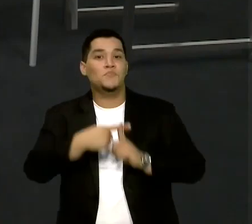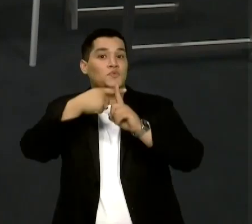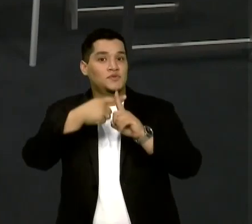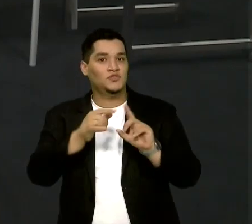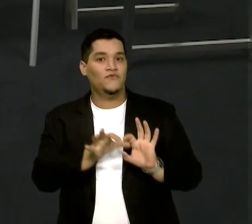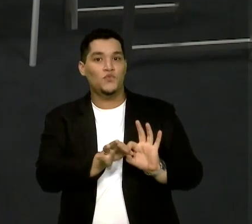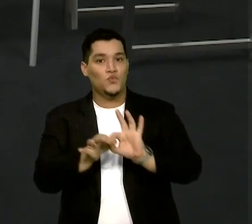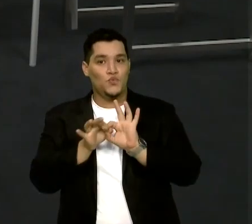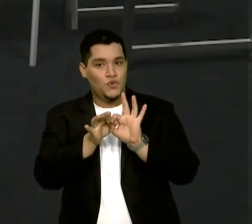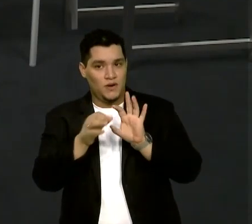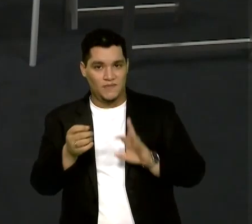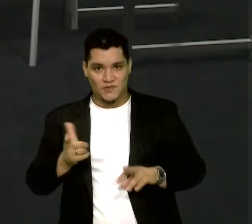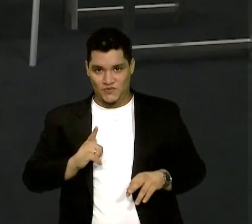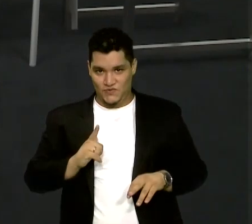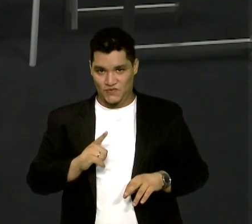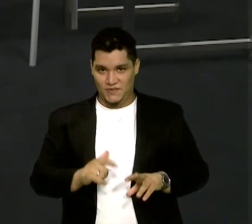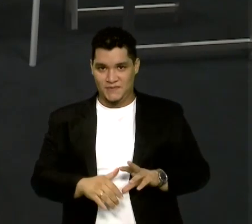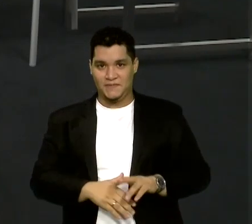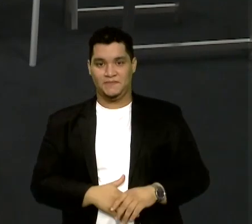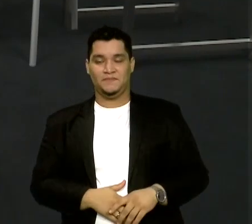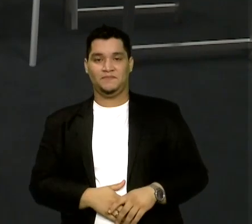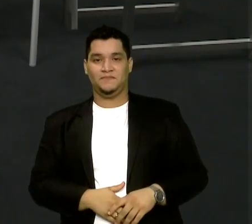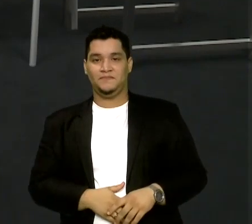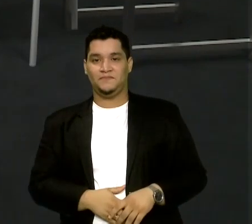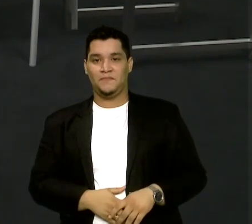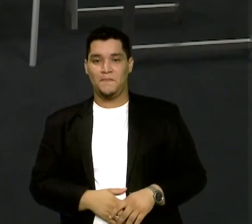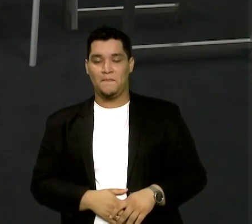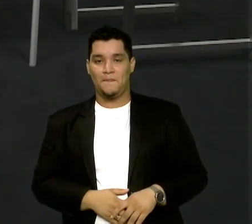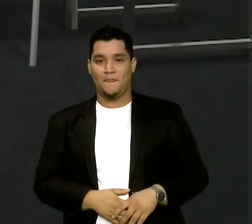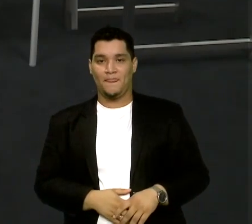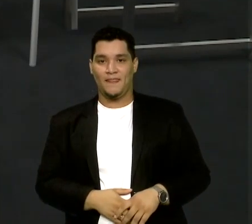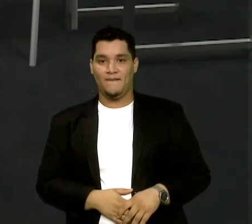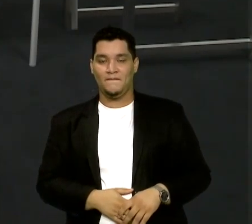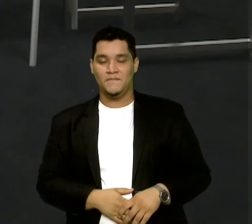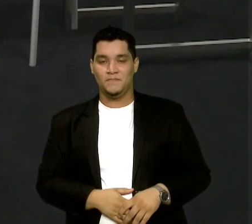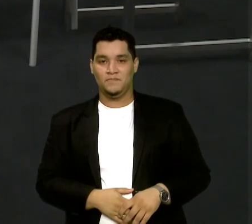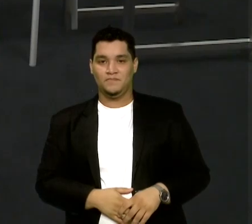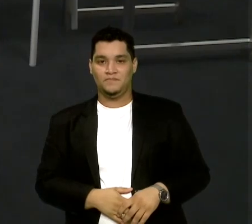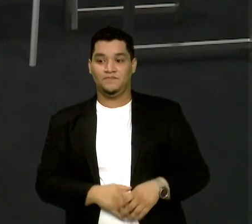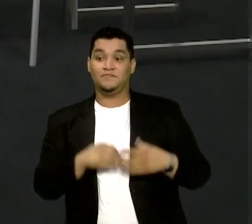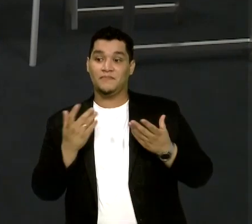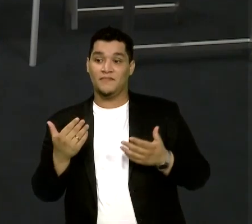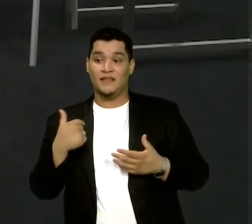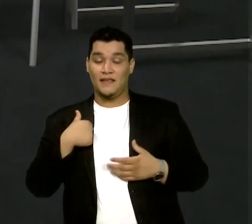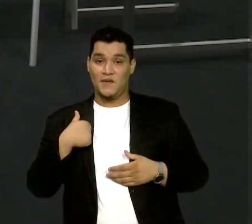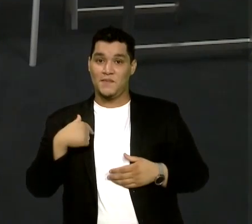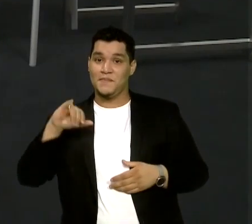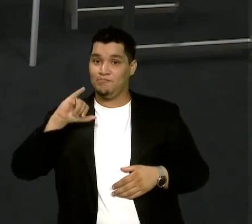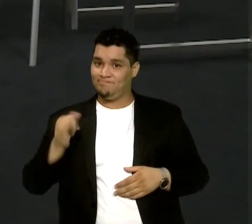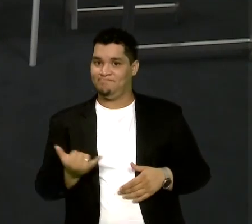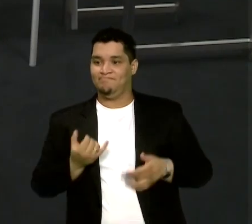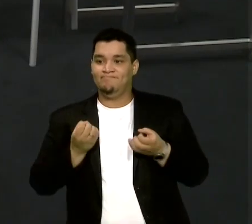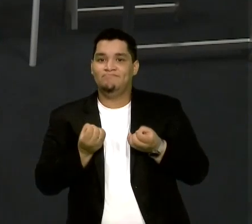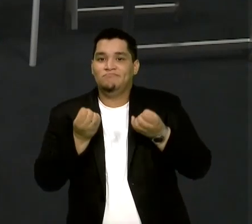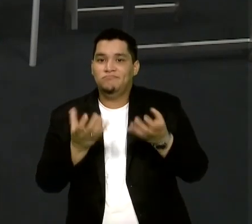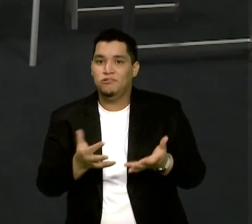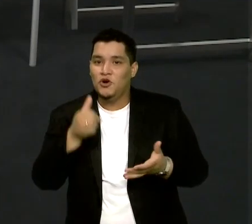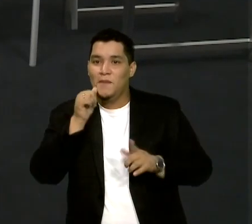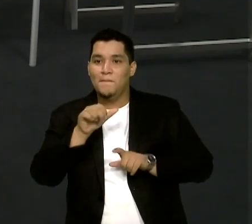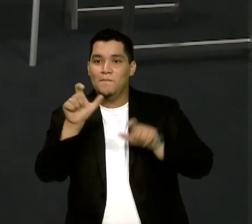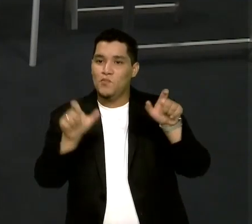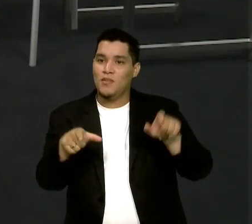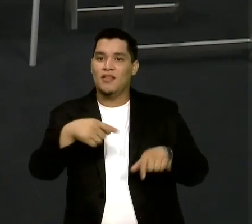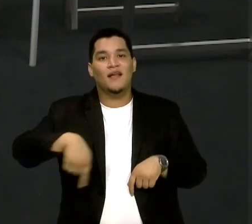Sim, tá certo. Bom, o que eu deixo aqui para as mulheres é que elas não se